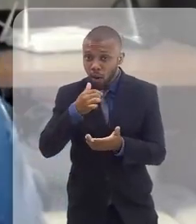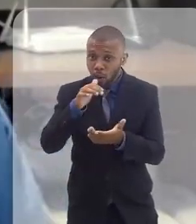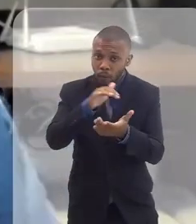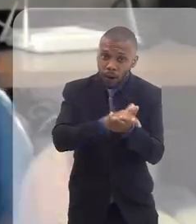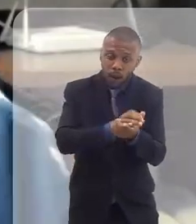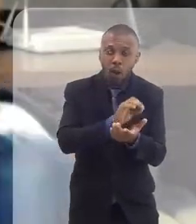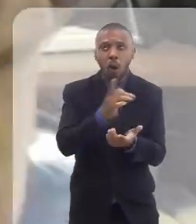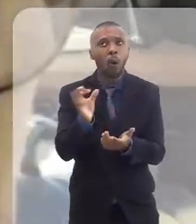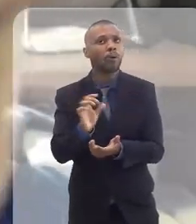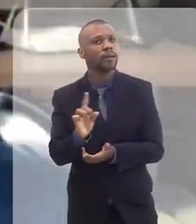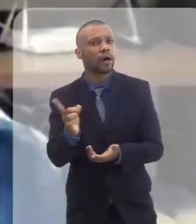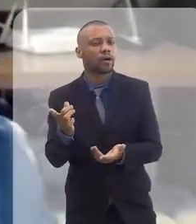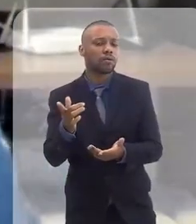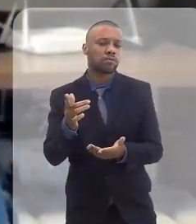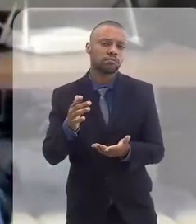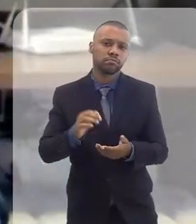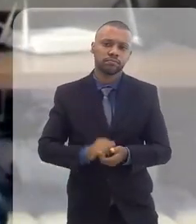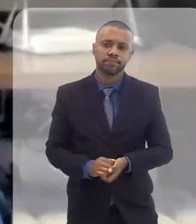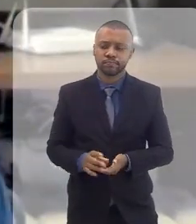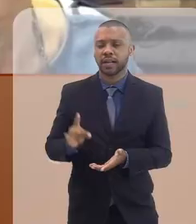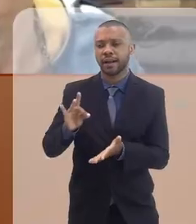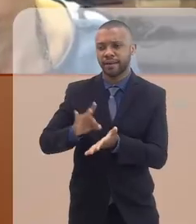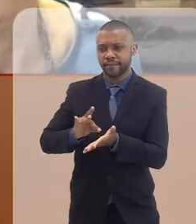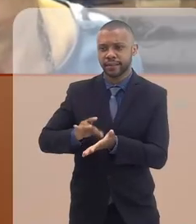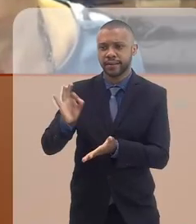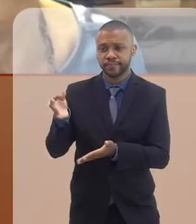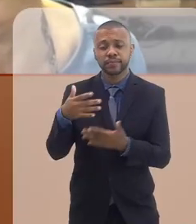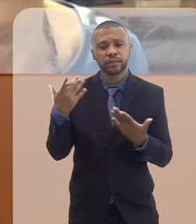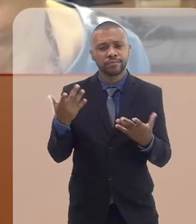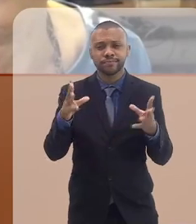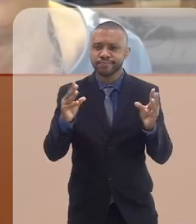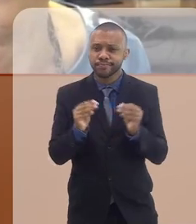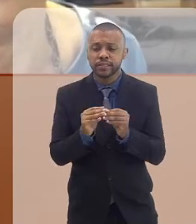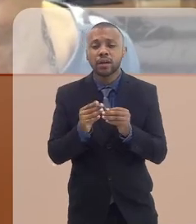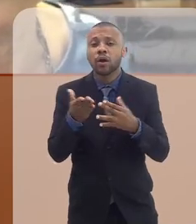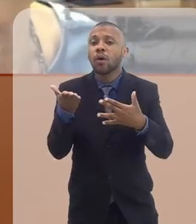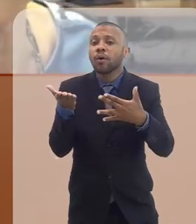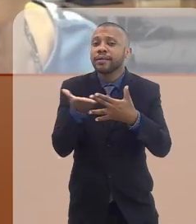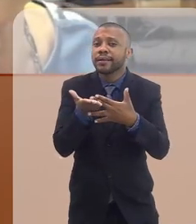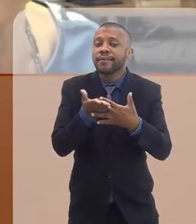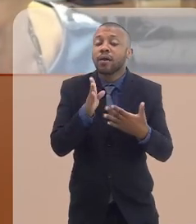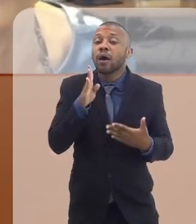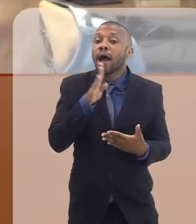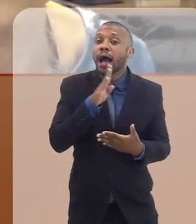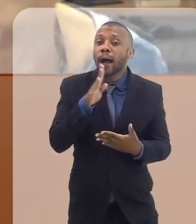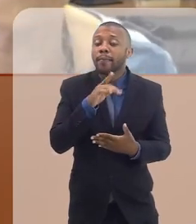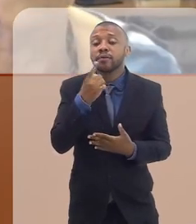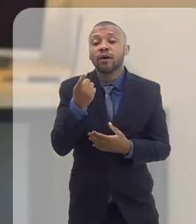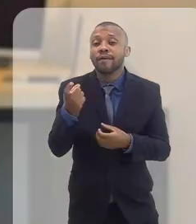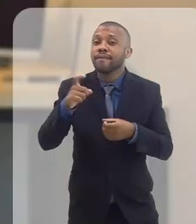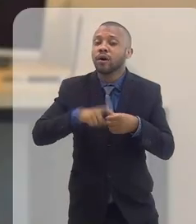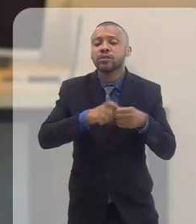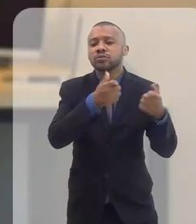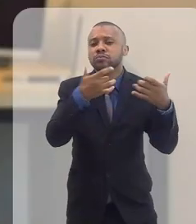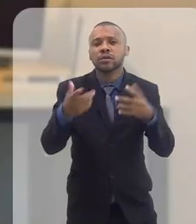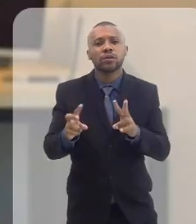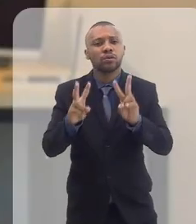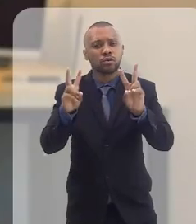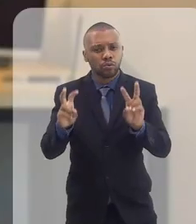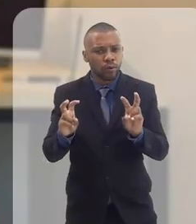um companheiro ou não tem um companheiro. É verdade. Helena, vamos fazer um pequeno intervalo e